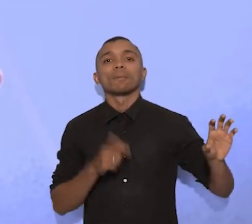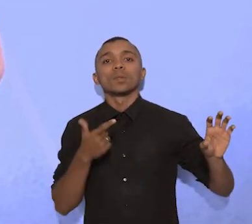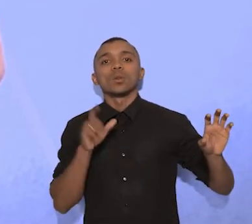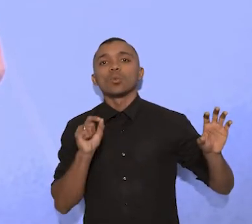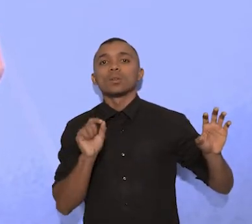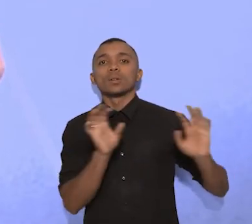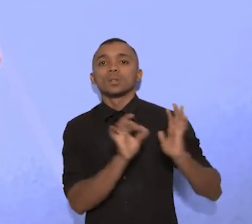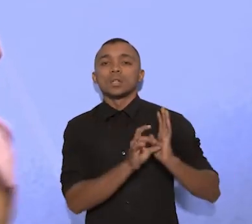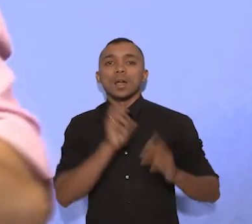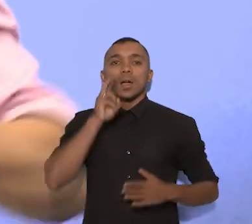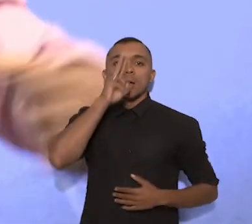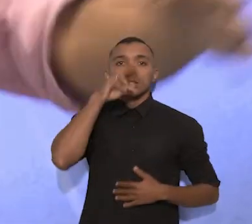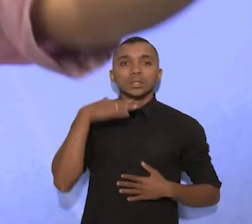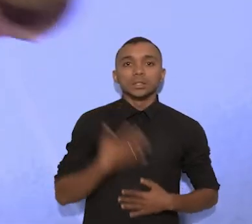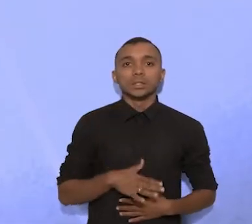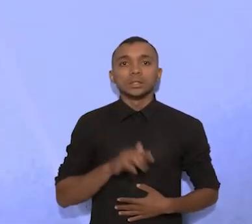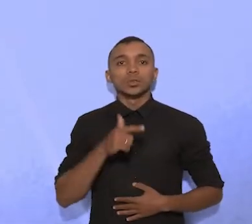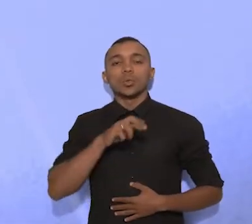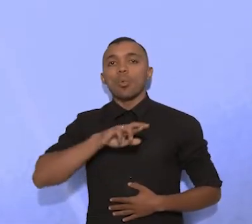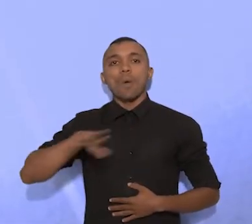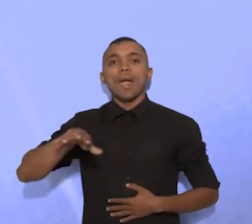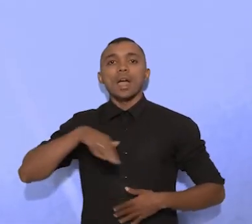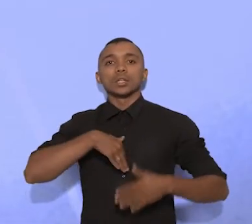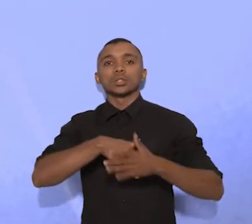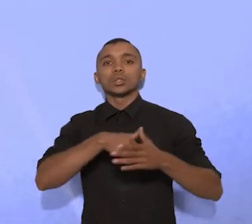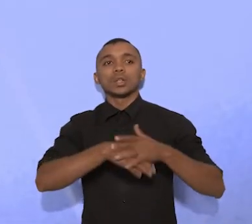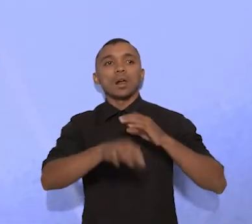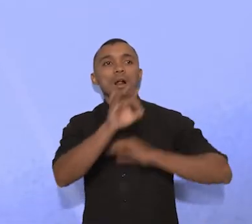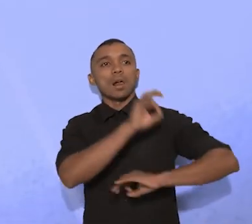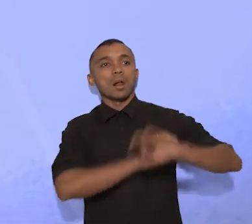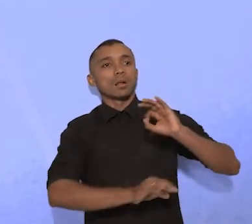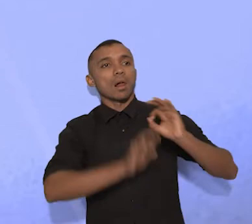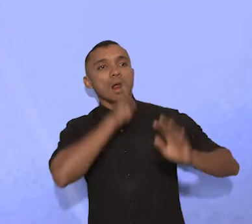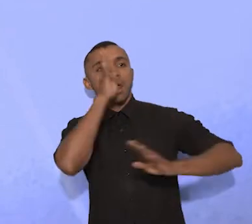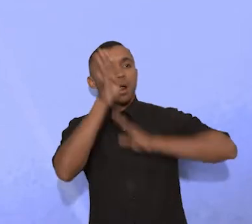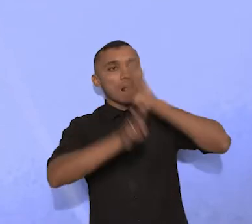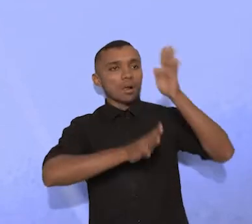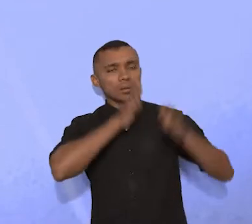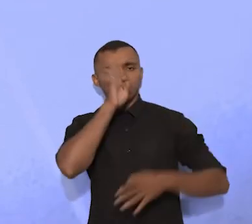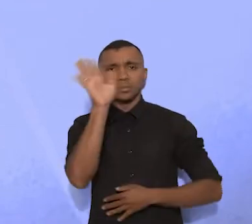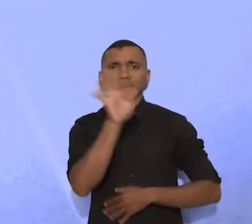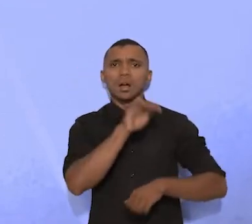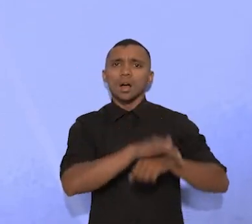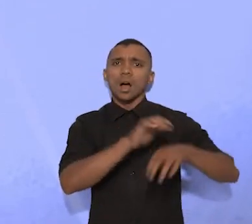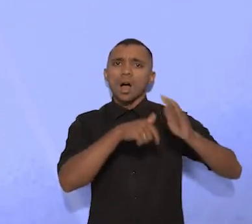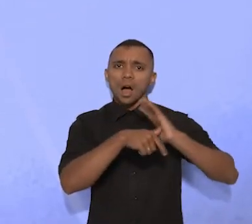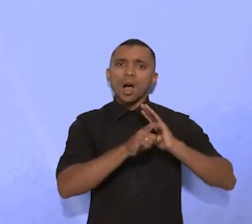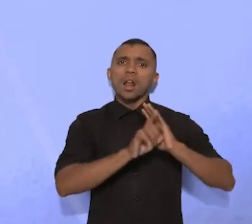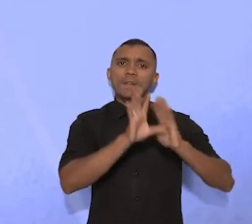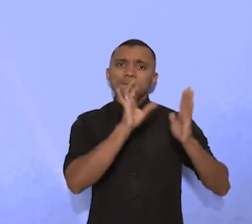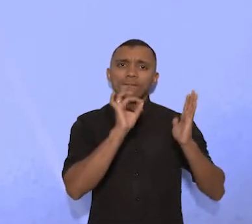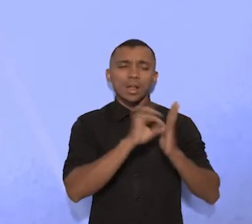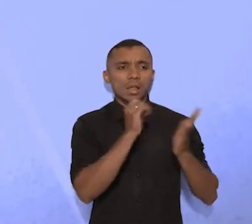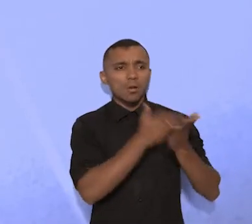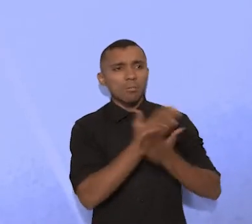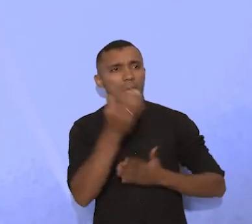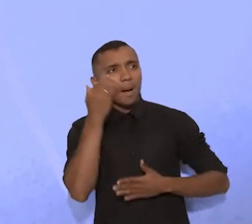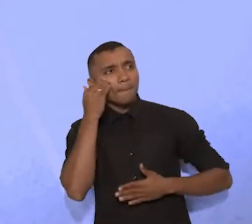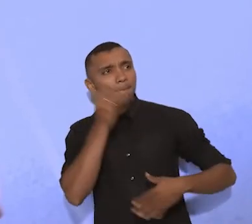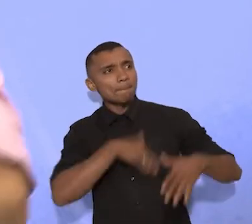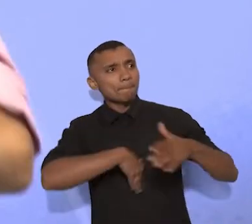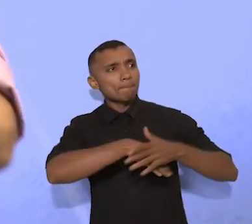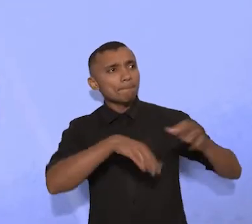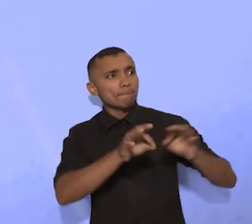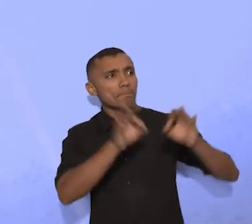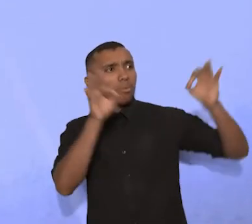ala de profundidade. Ele não era um jogador de ir para a linha de fundo fazer jogada. Era um jogador que cortava para dentro para fazer o lançamento, para fazer